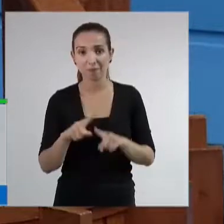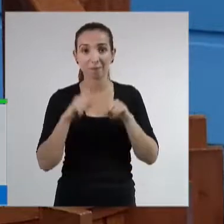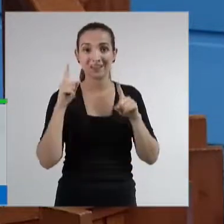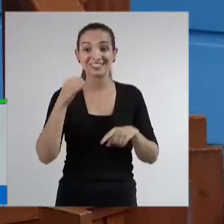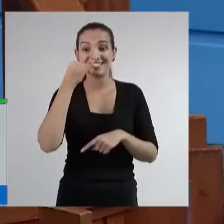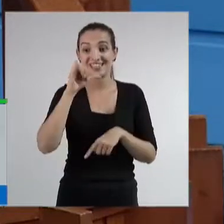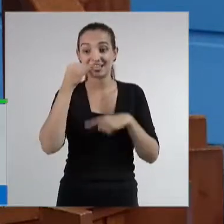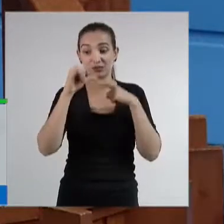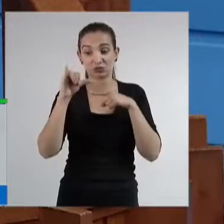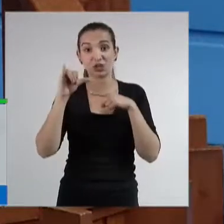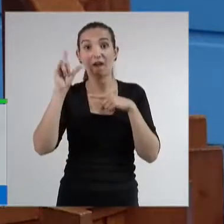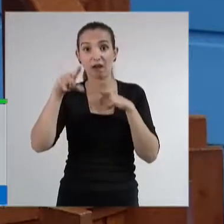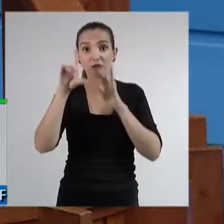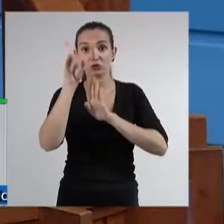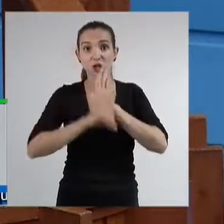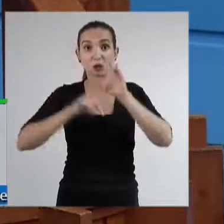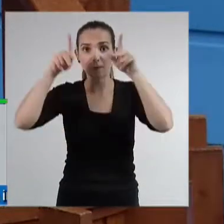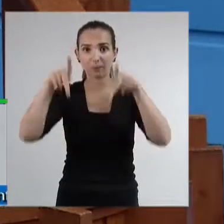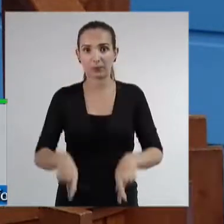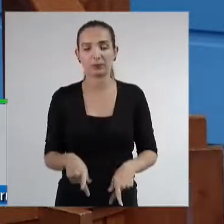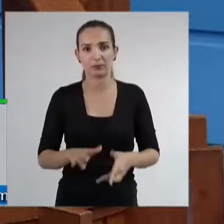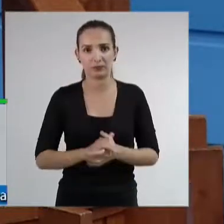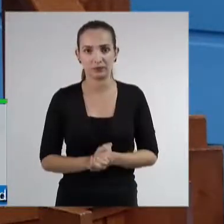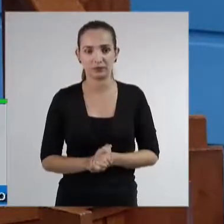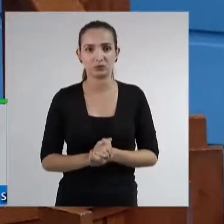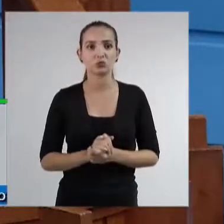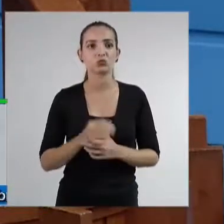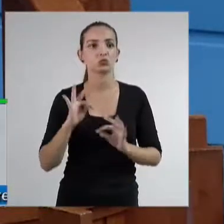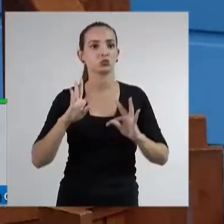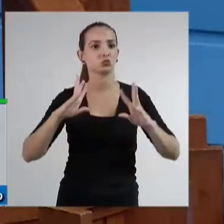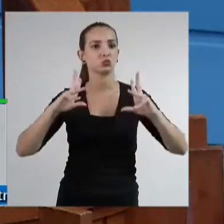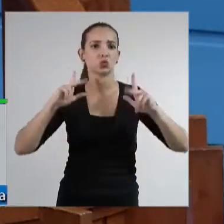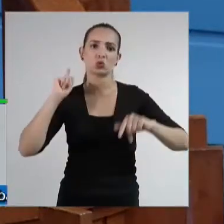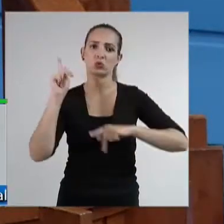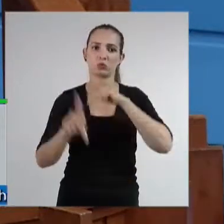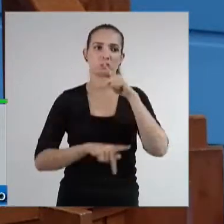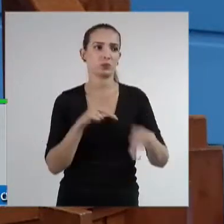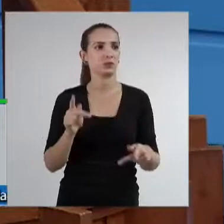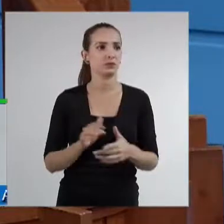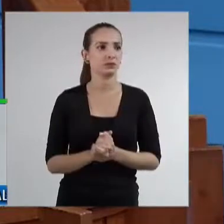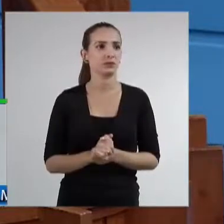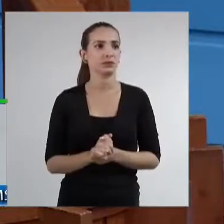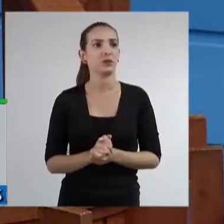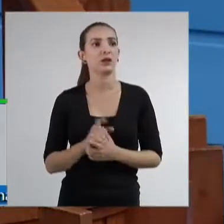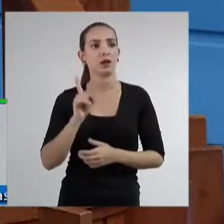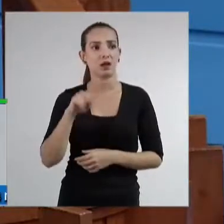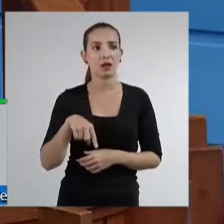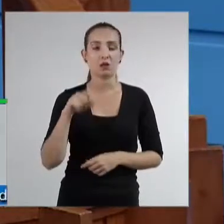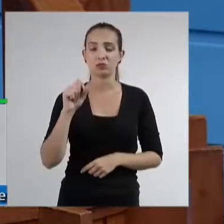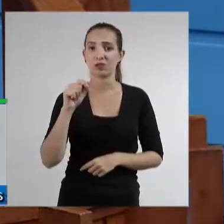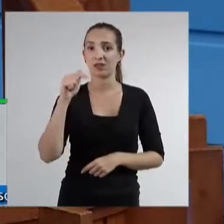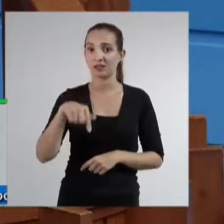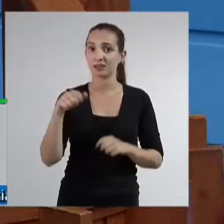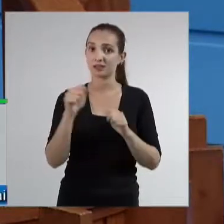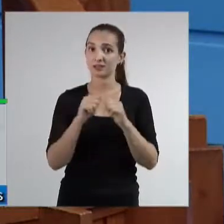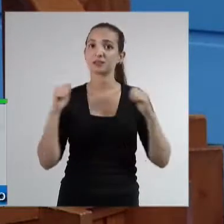A energia é um bem público da população. Tanto que foi esta Assembleia Legislativa